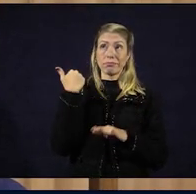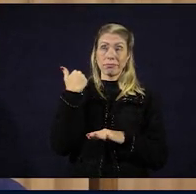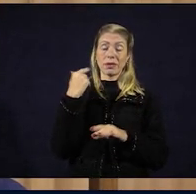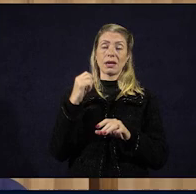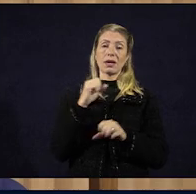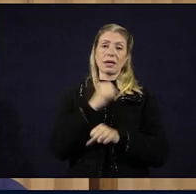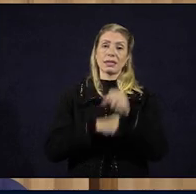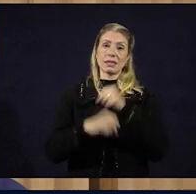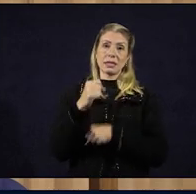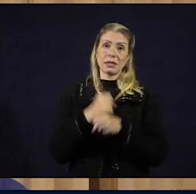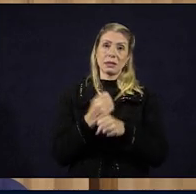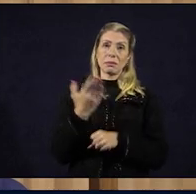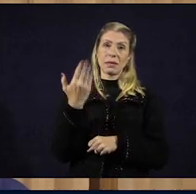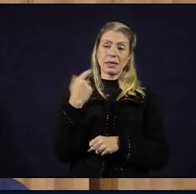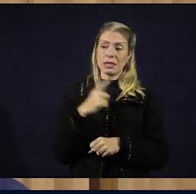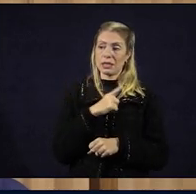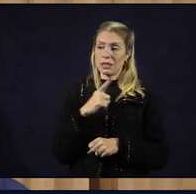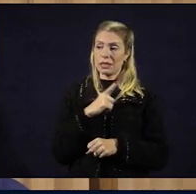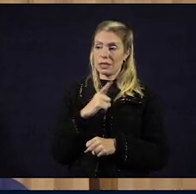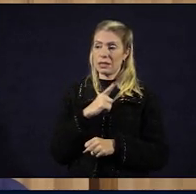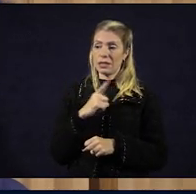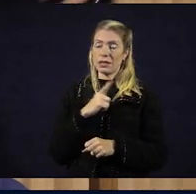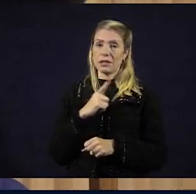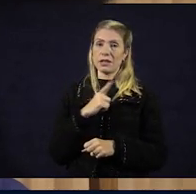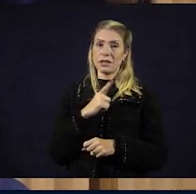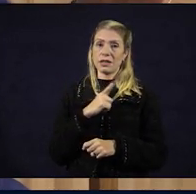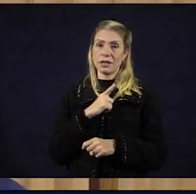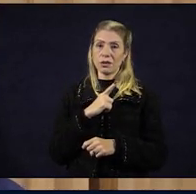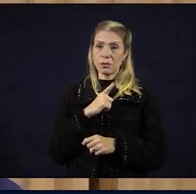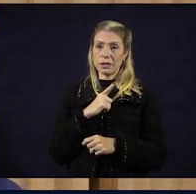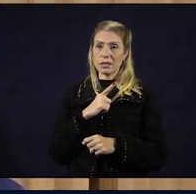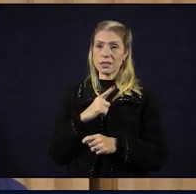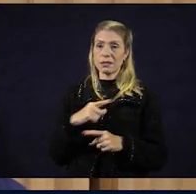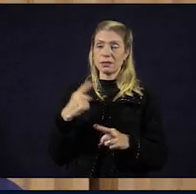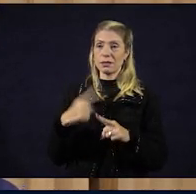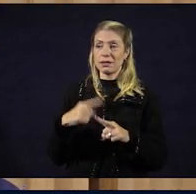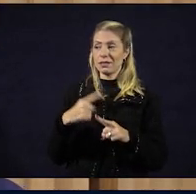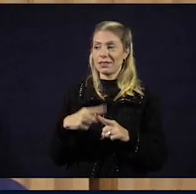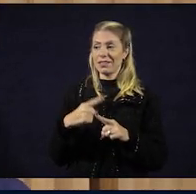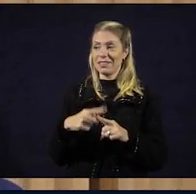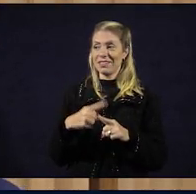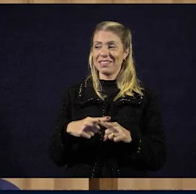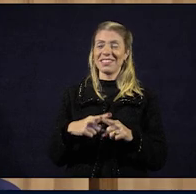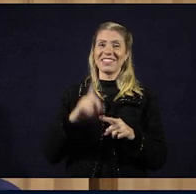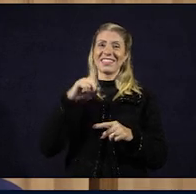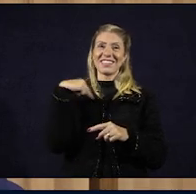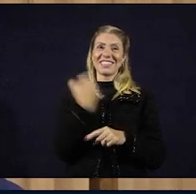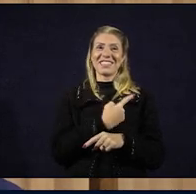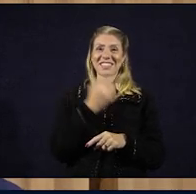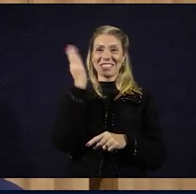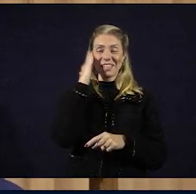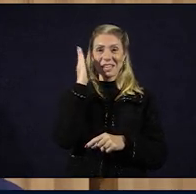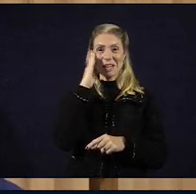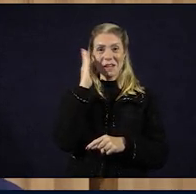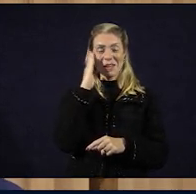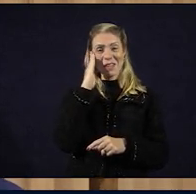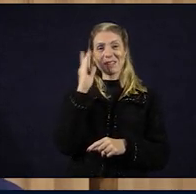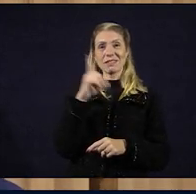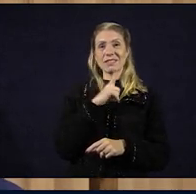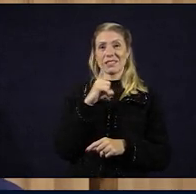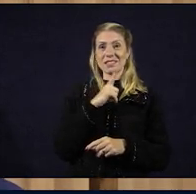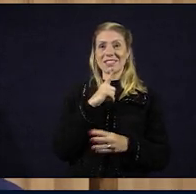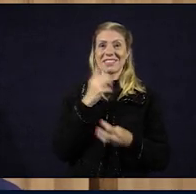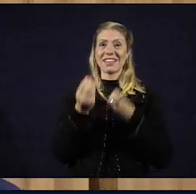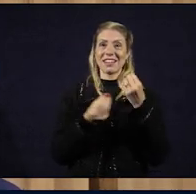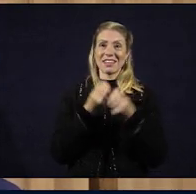tinha uma postura bem mais conservadora em relação aos Estados Unidos aí vários vocês que conversa com a gente é tem ouvido isso aqui da